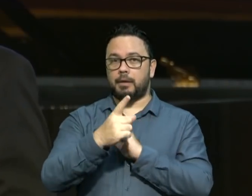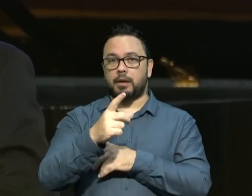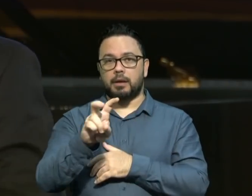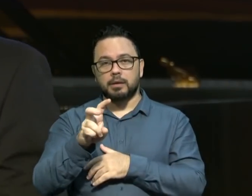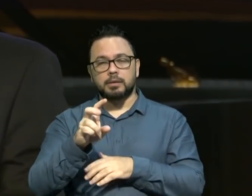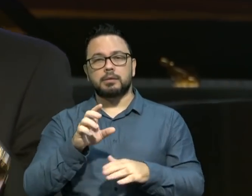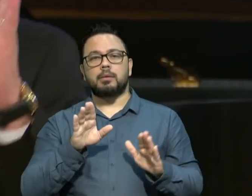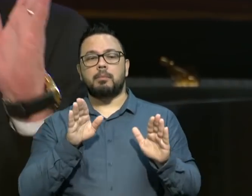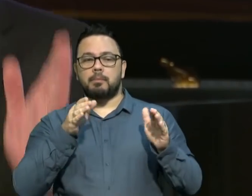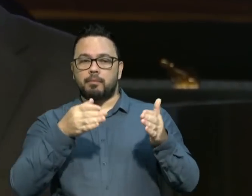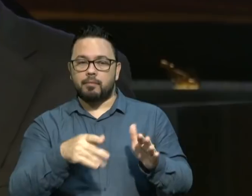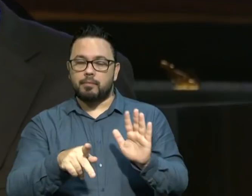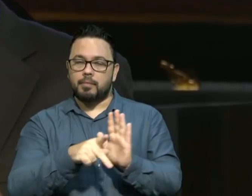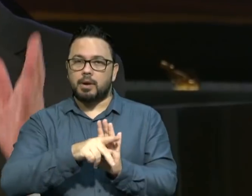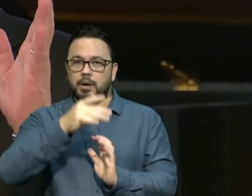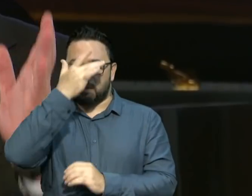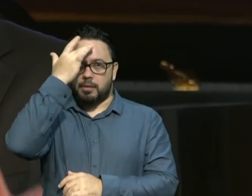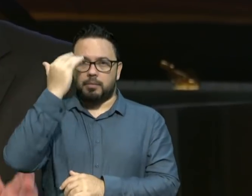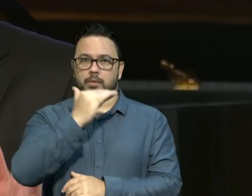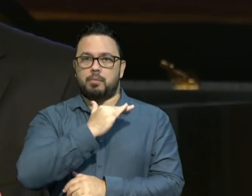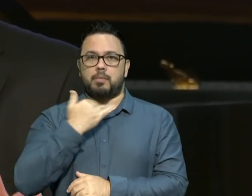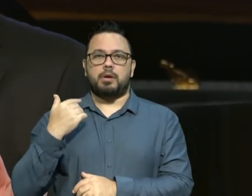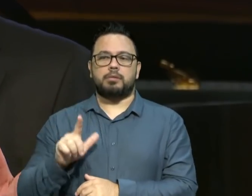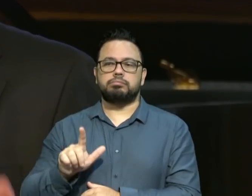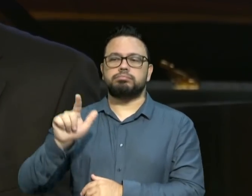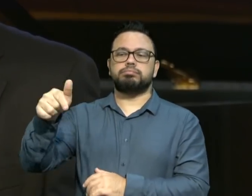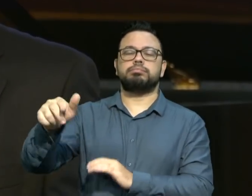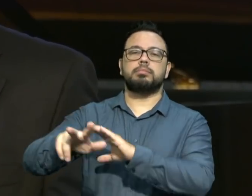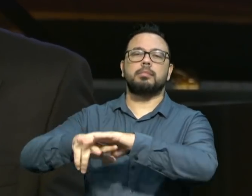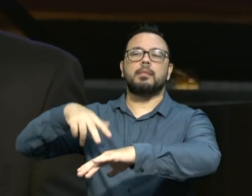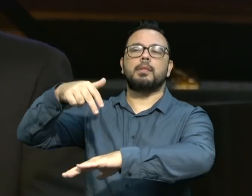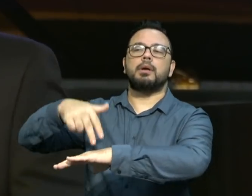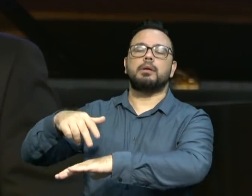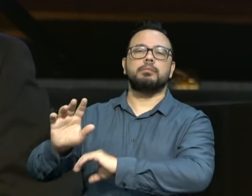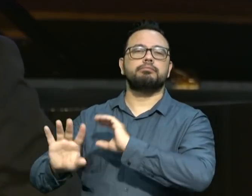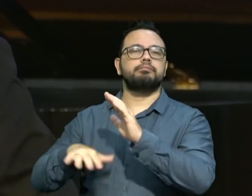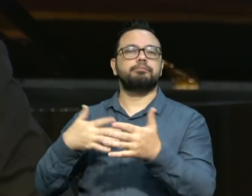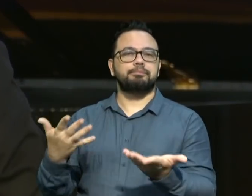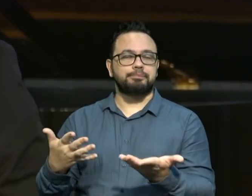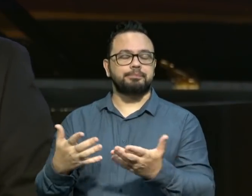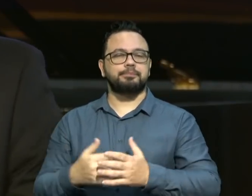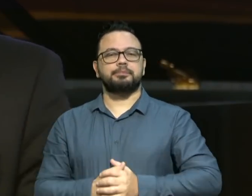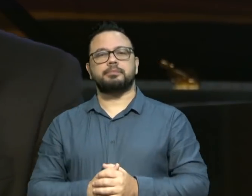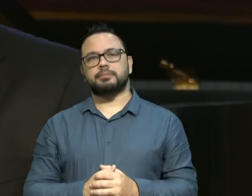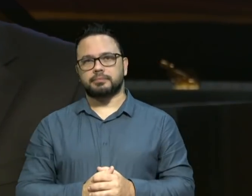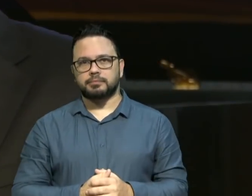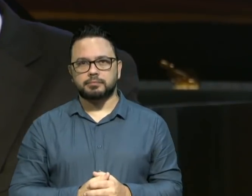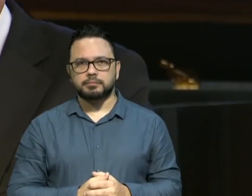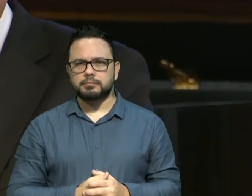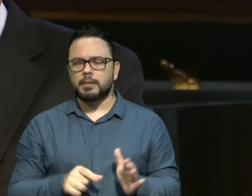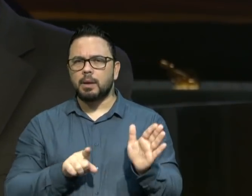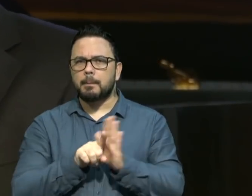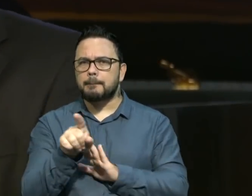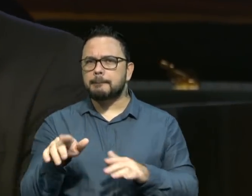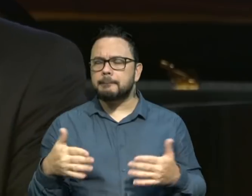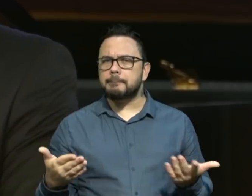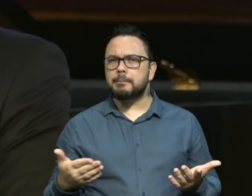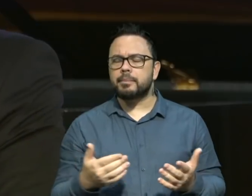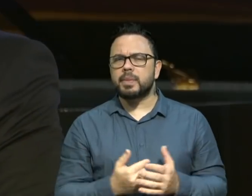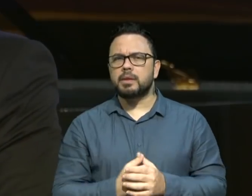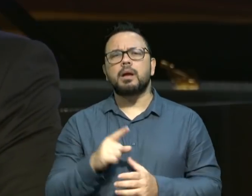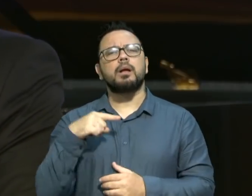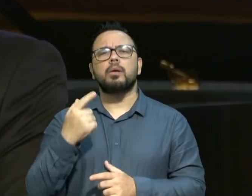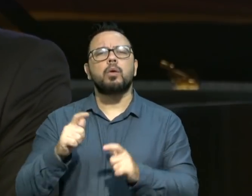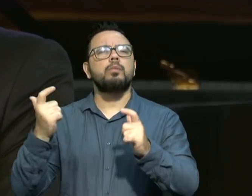do estado do homem na morte e da Ressurreição muito bem a pergunta é para